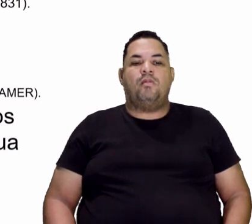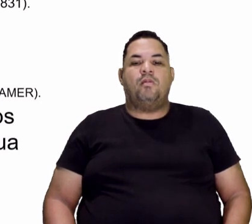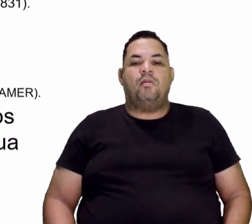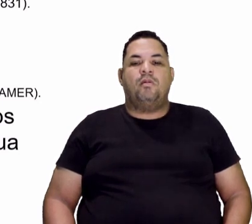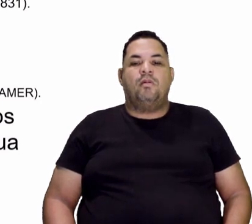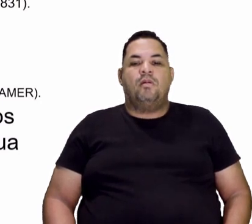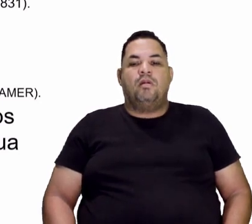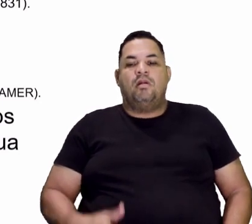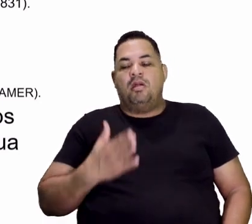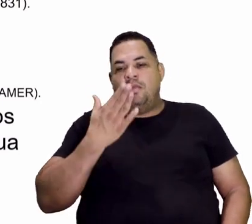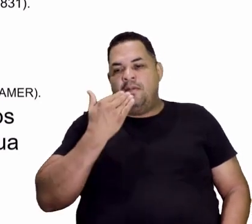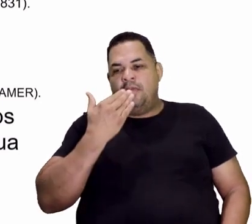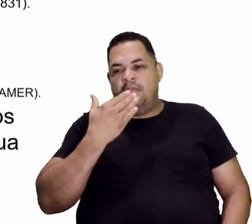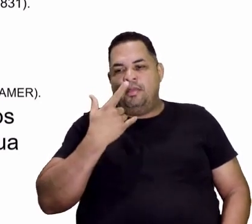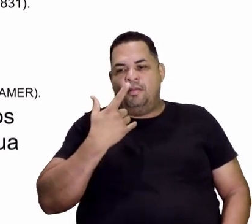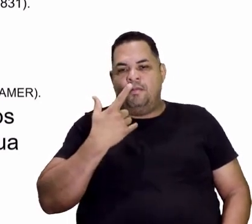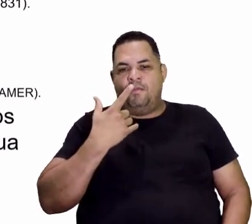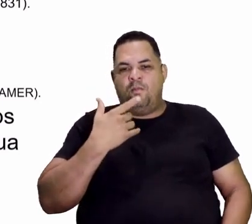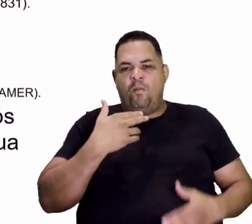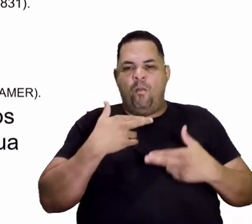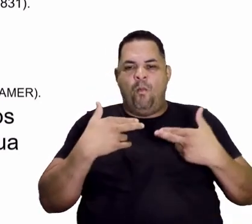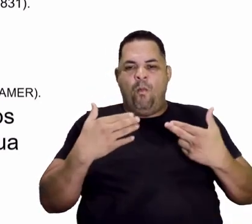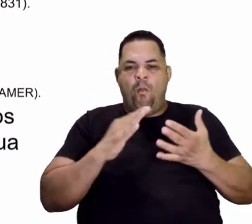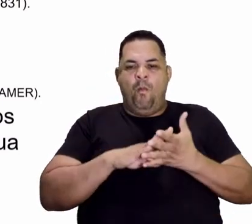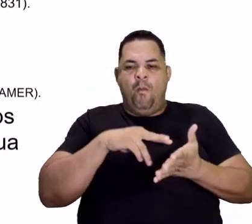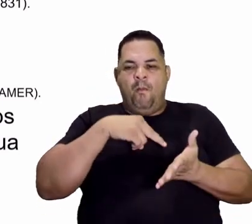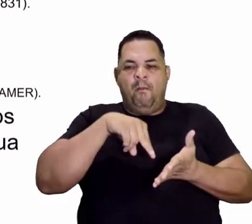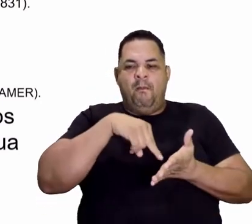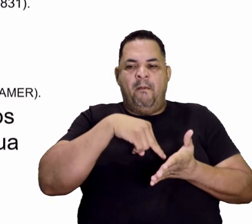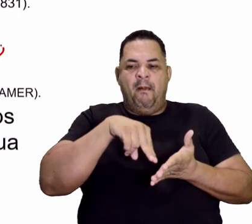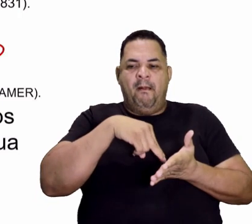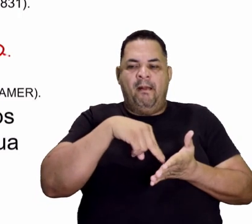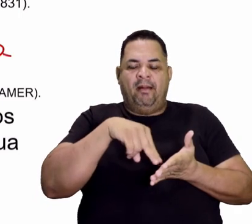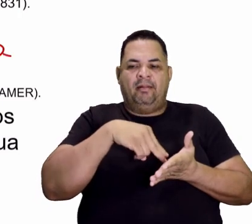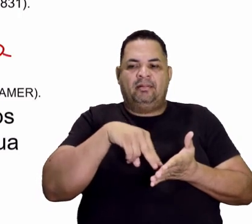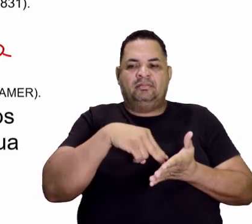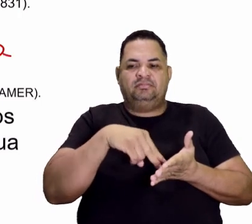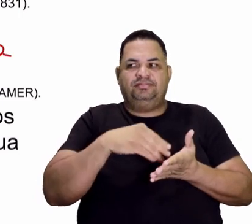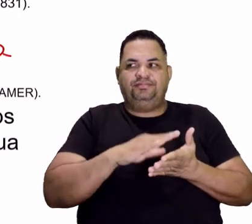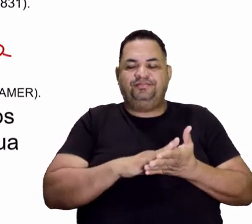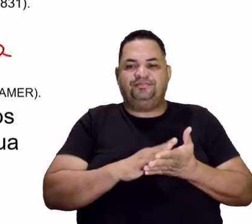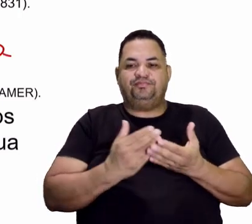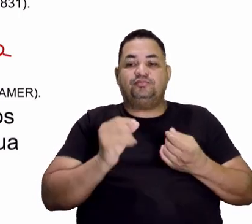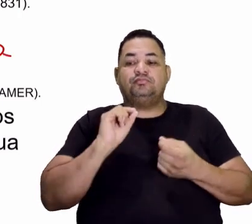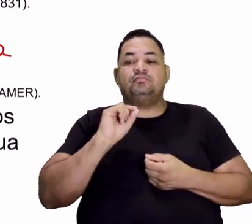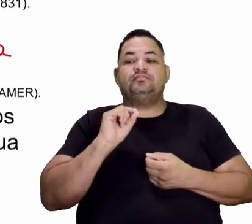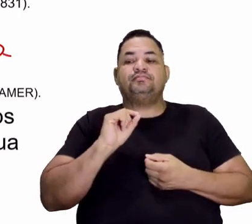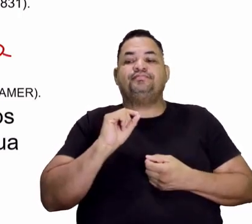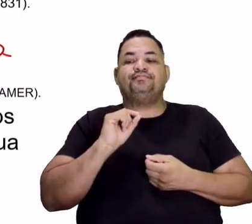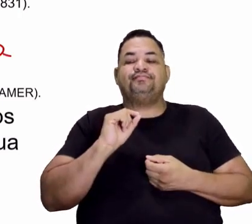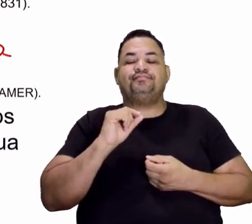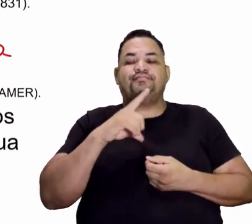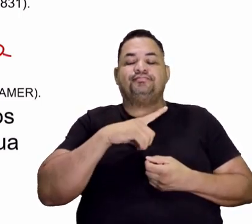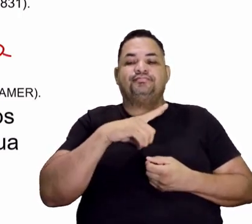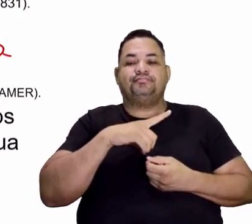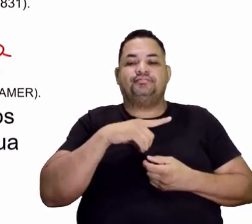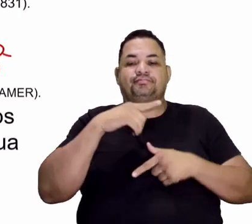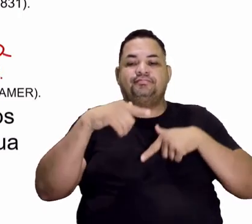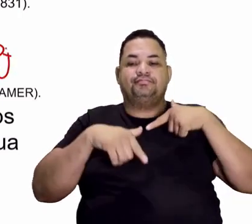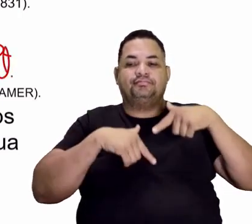a alimentação, a dança, o que mais?